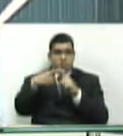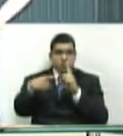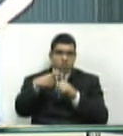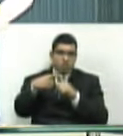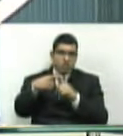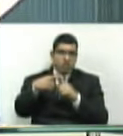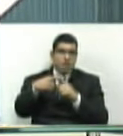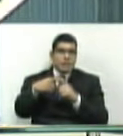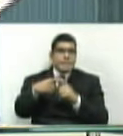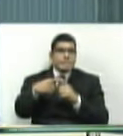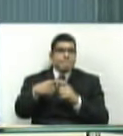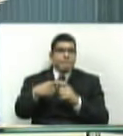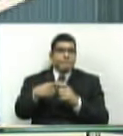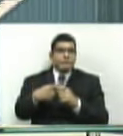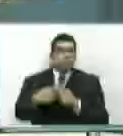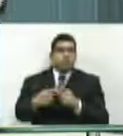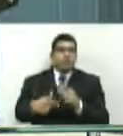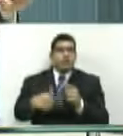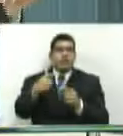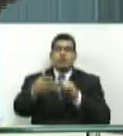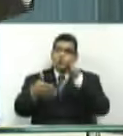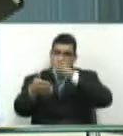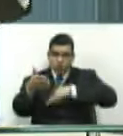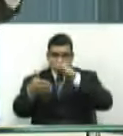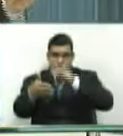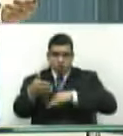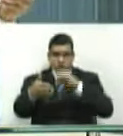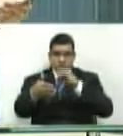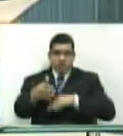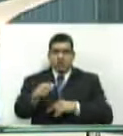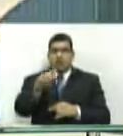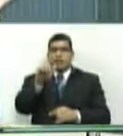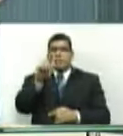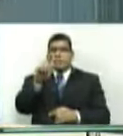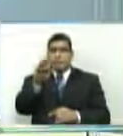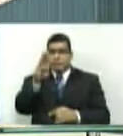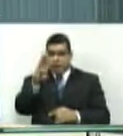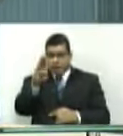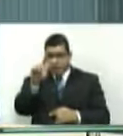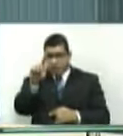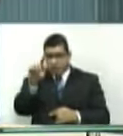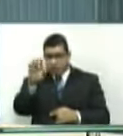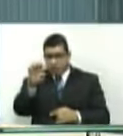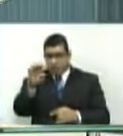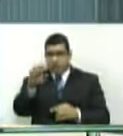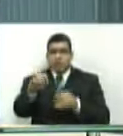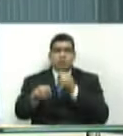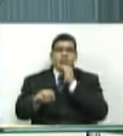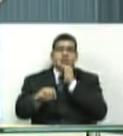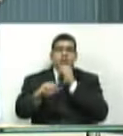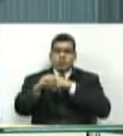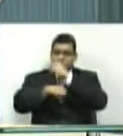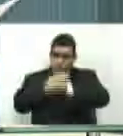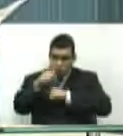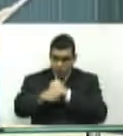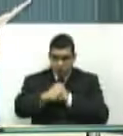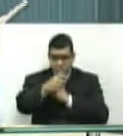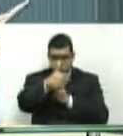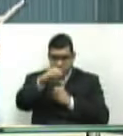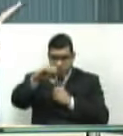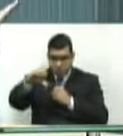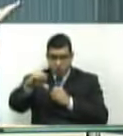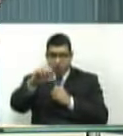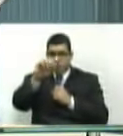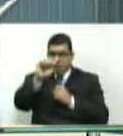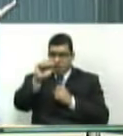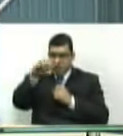Portanto, segundo o documento da PGE, em 2009, a